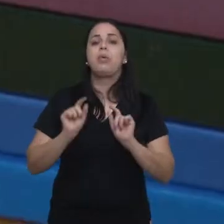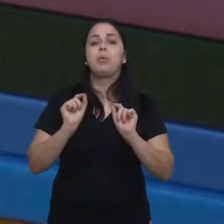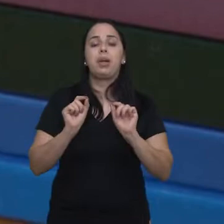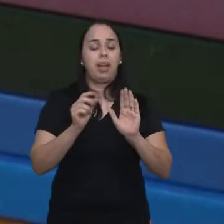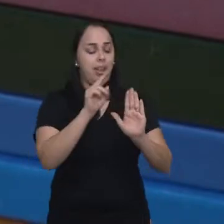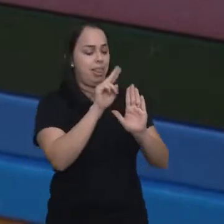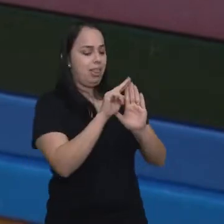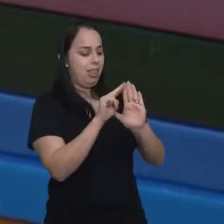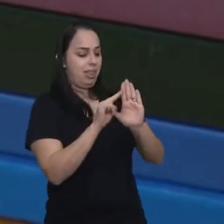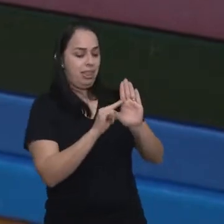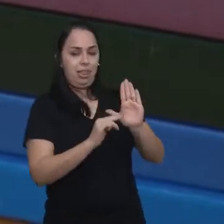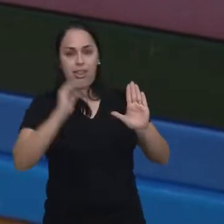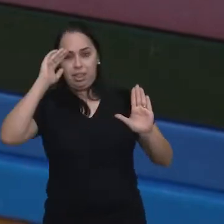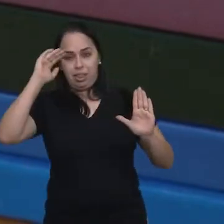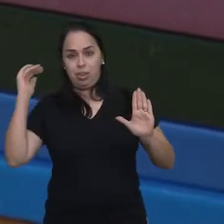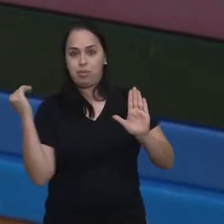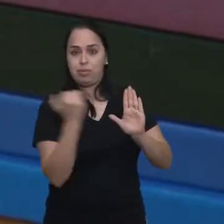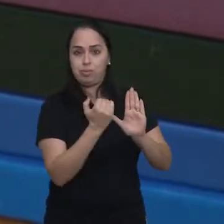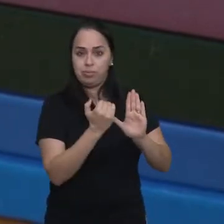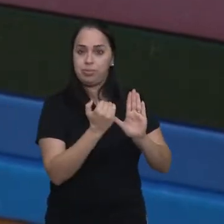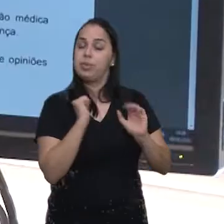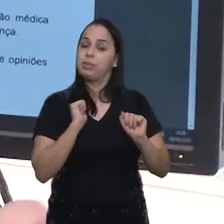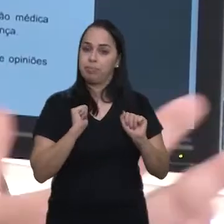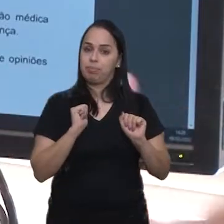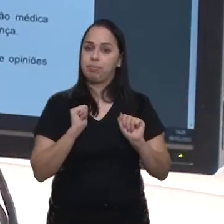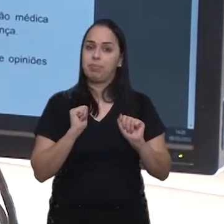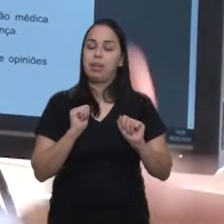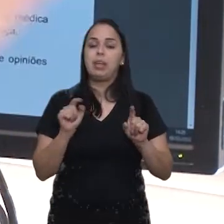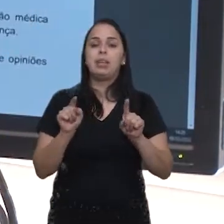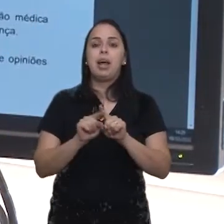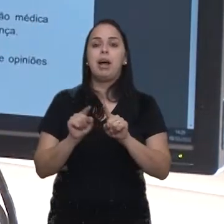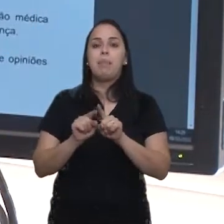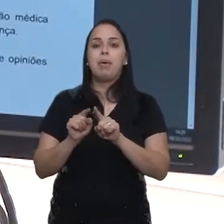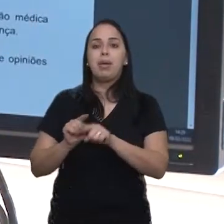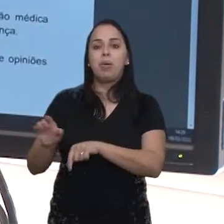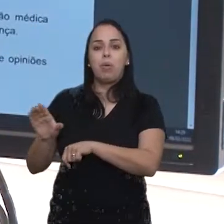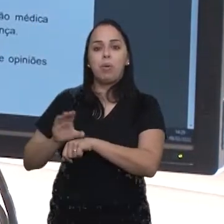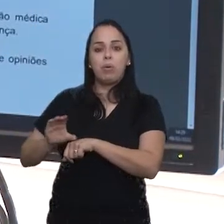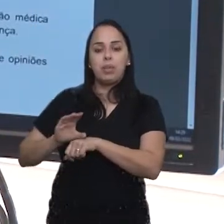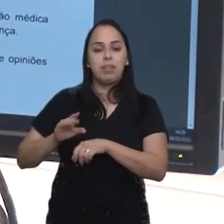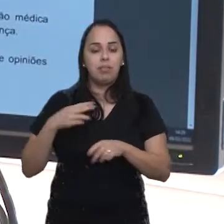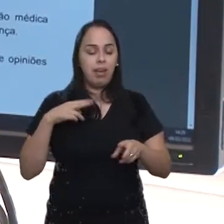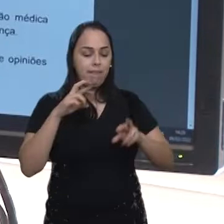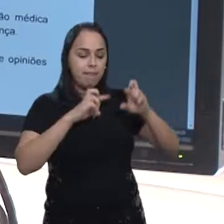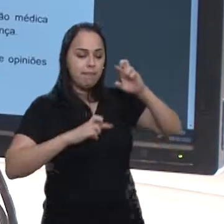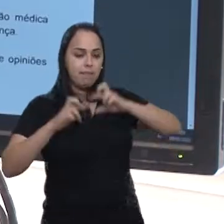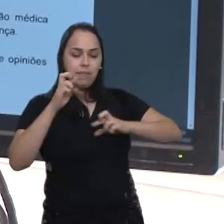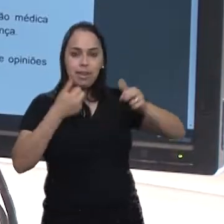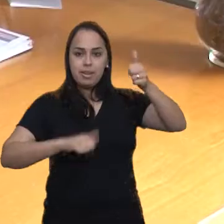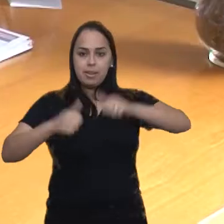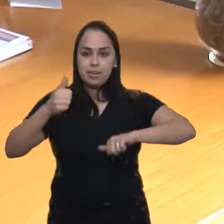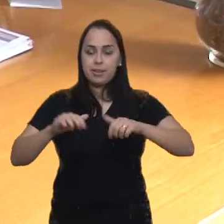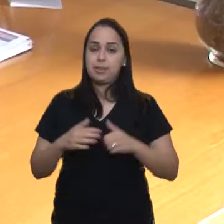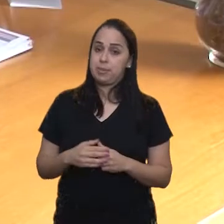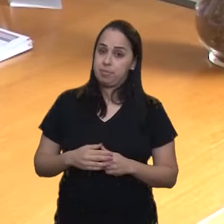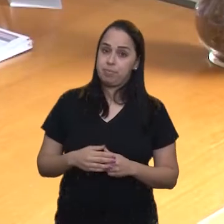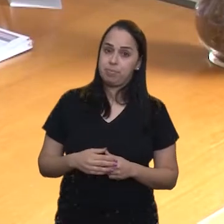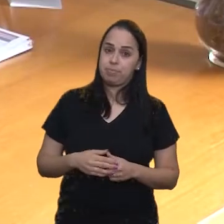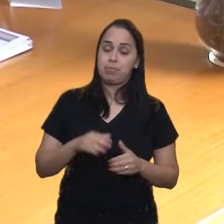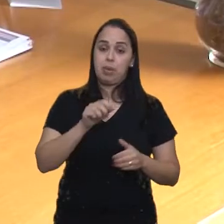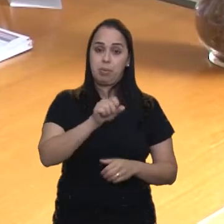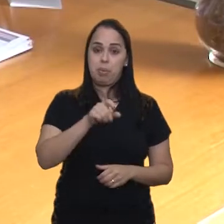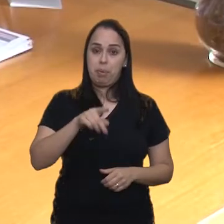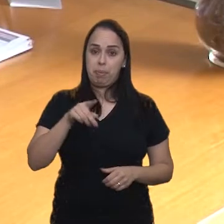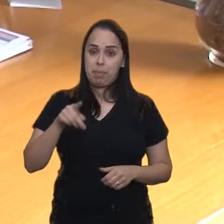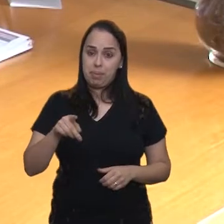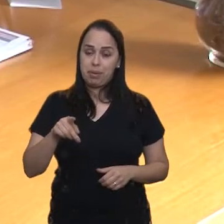precisam seguir os critérios de confidencialidade e que o Conselho fará valer seu papel fiscalizador. As plataformas